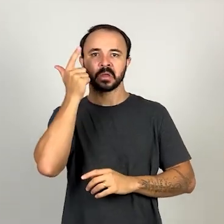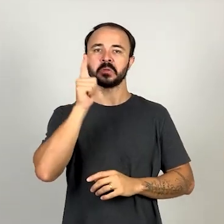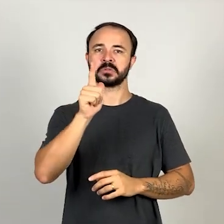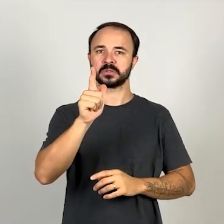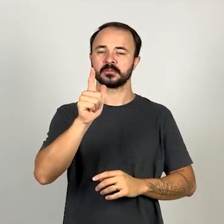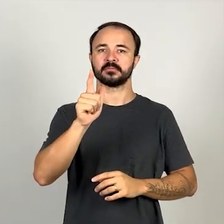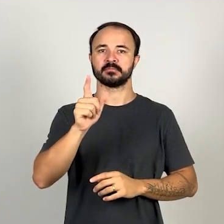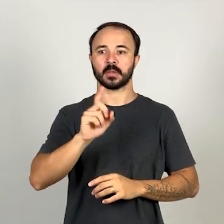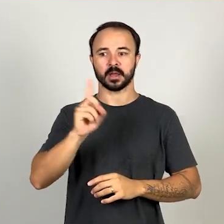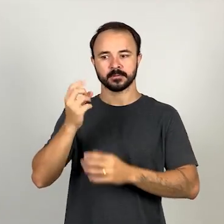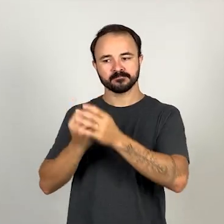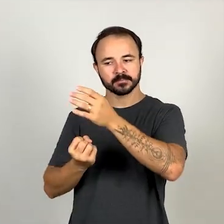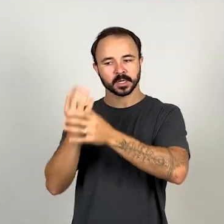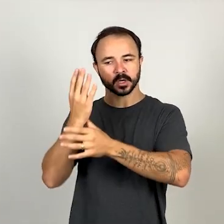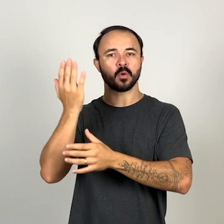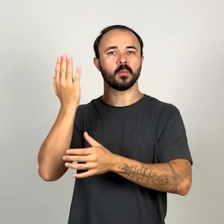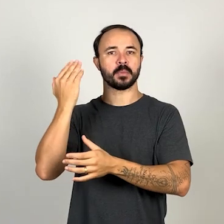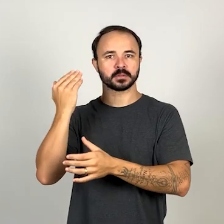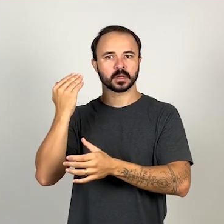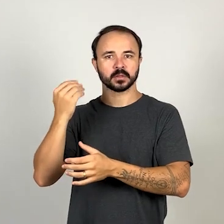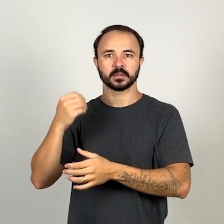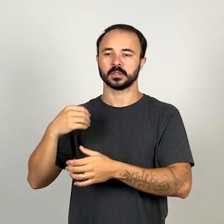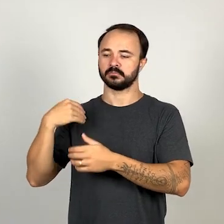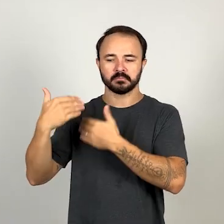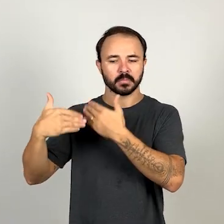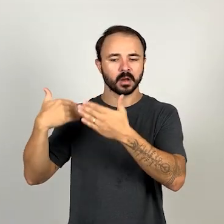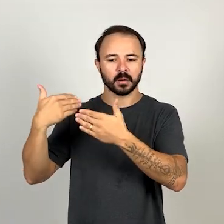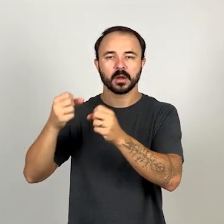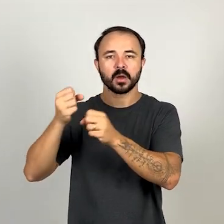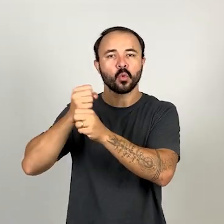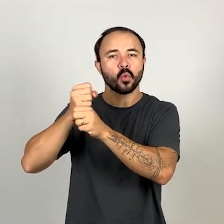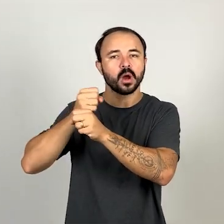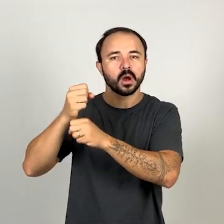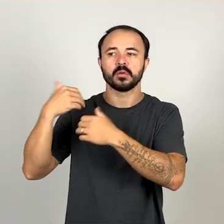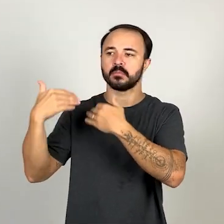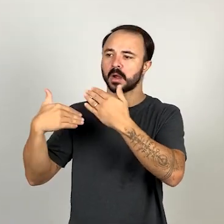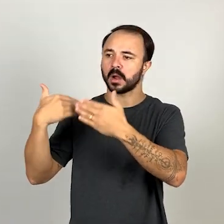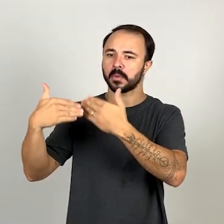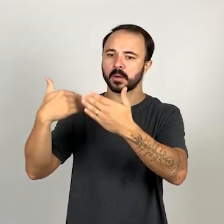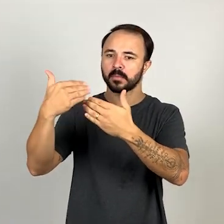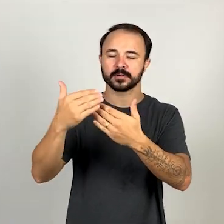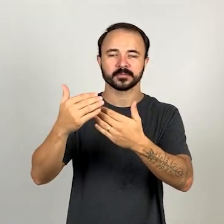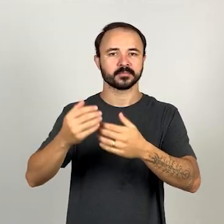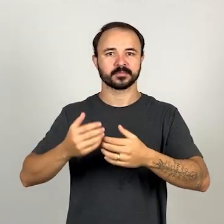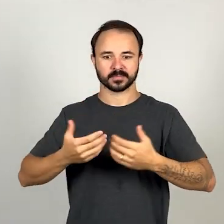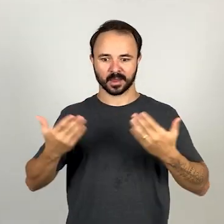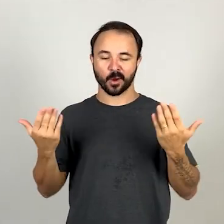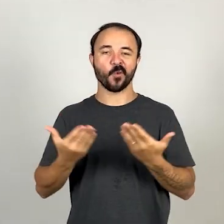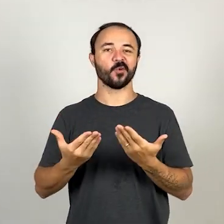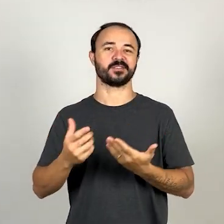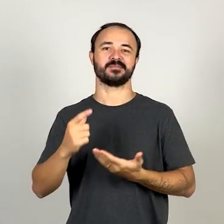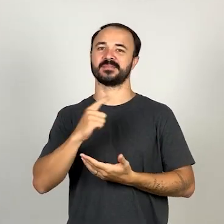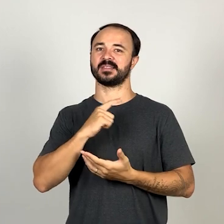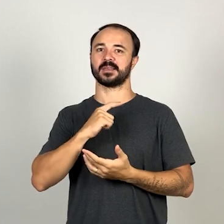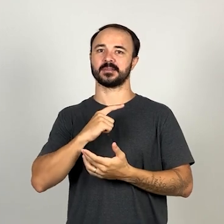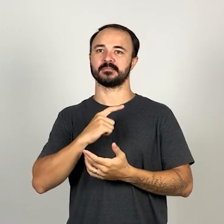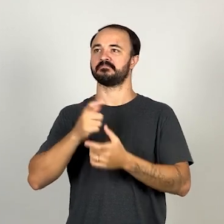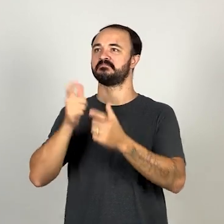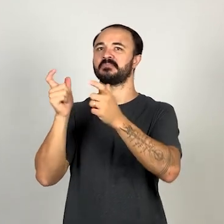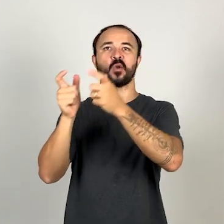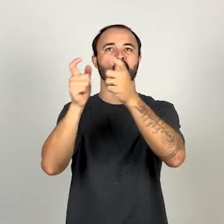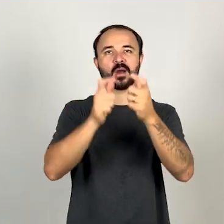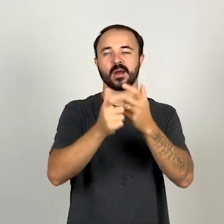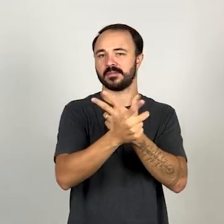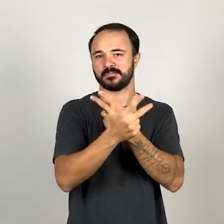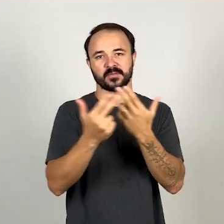diversas mudanças. Atualmente, pilhas e baterias estão presentes nos mais diversos equipamentos, desde carros até embarcações